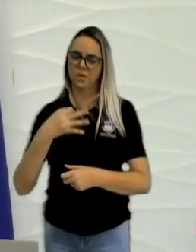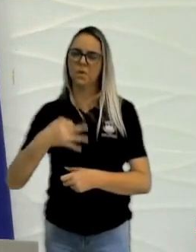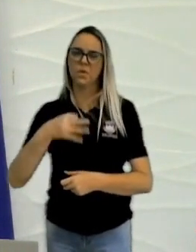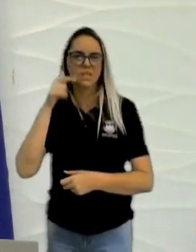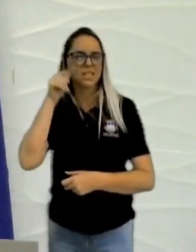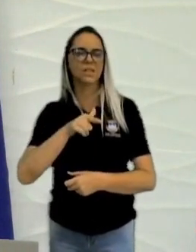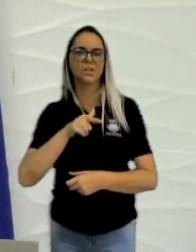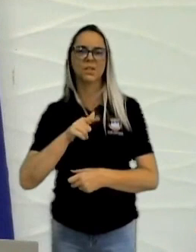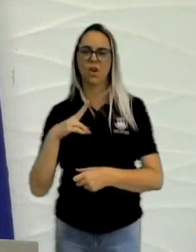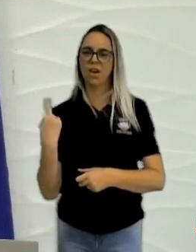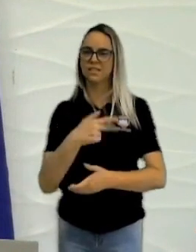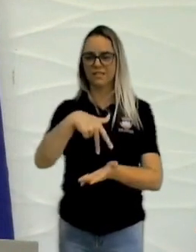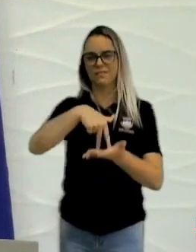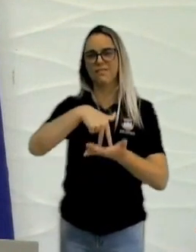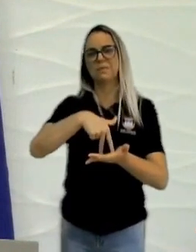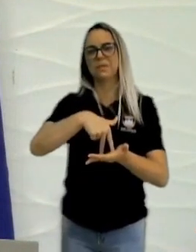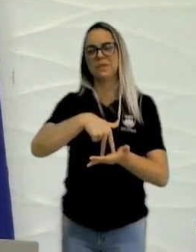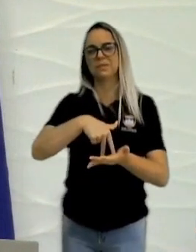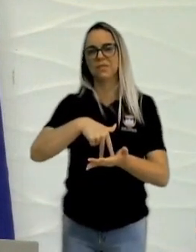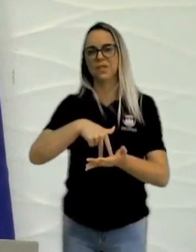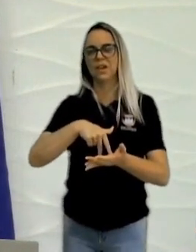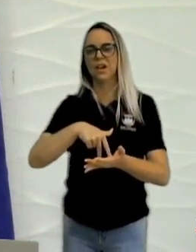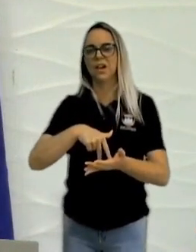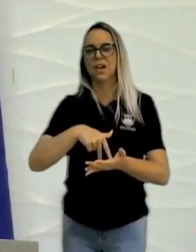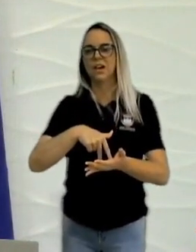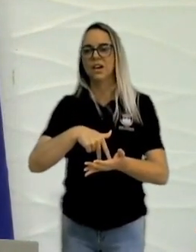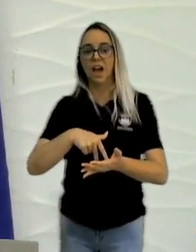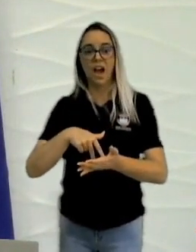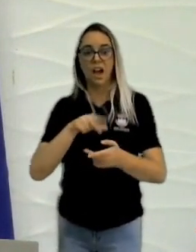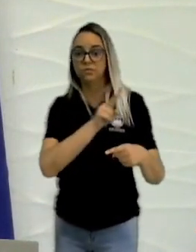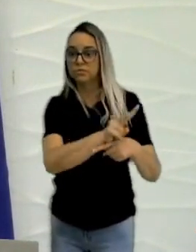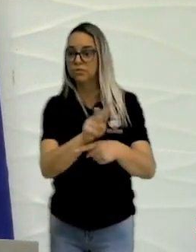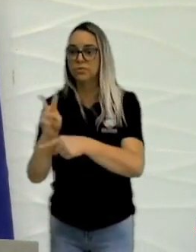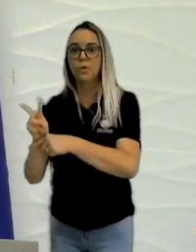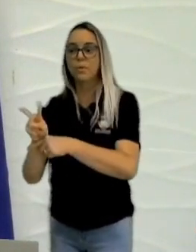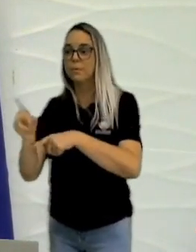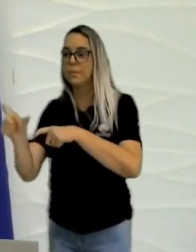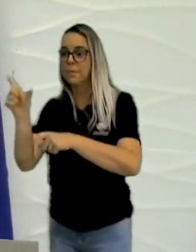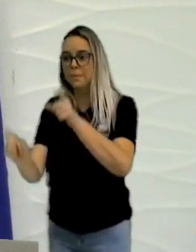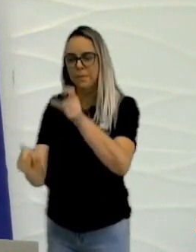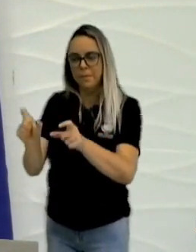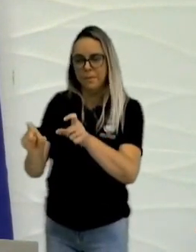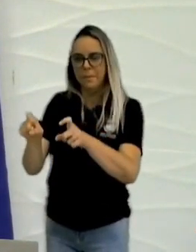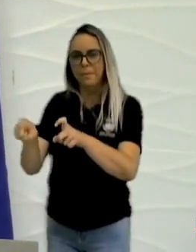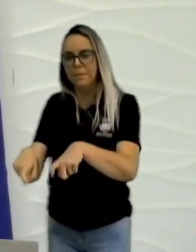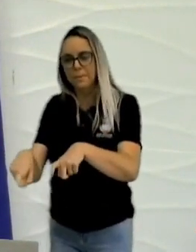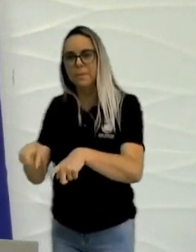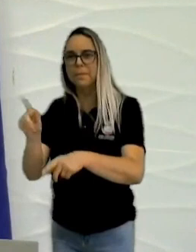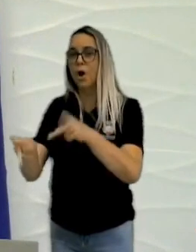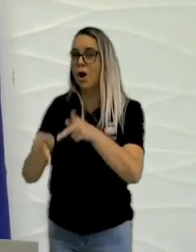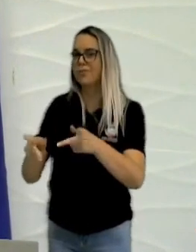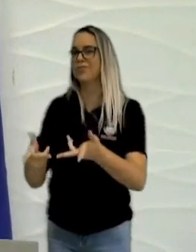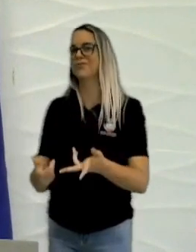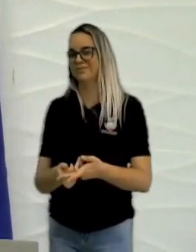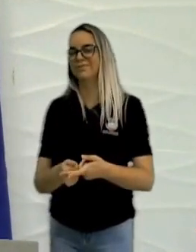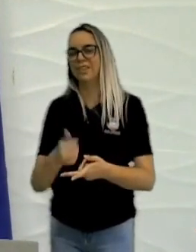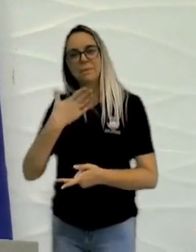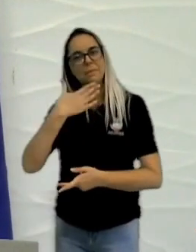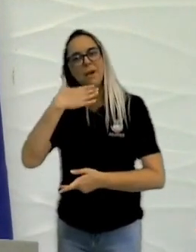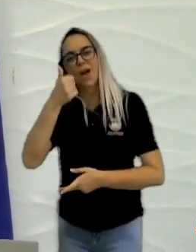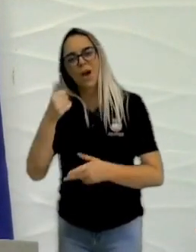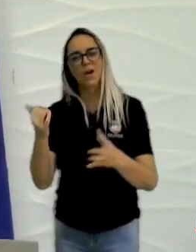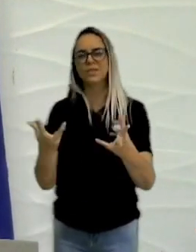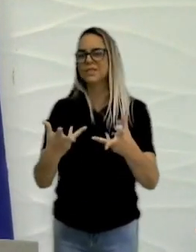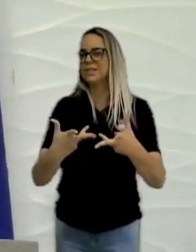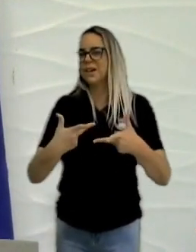ainda, né, na nossa luta em defesa da nossa população do campo, sempre, né, buscando melhorias,